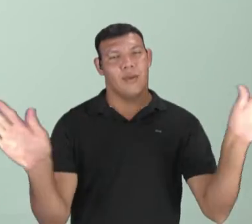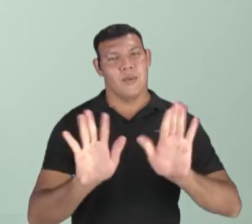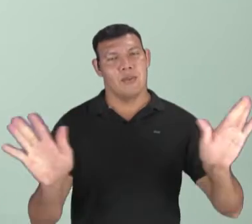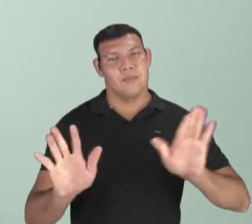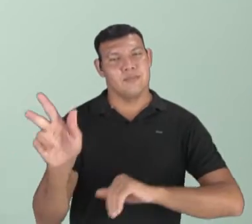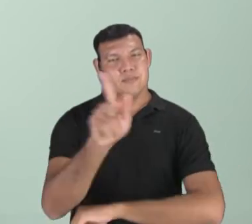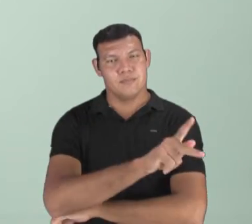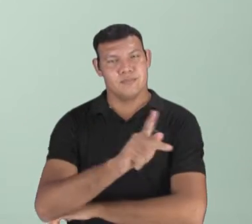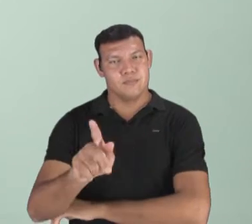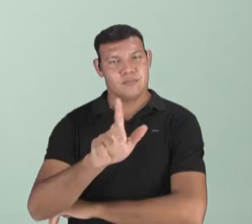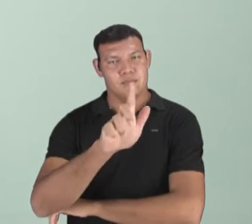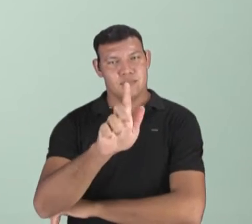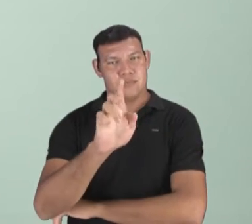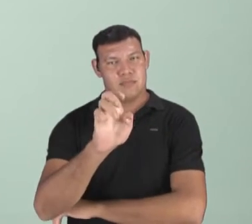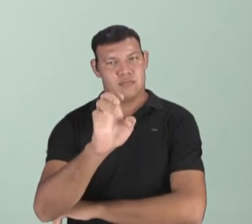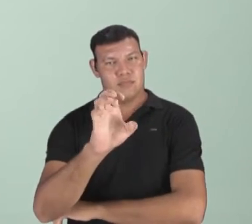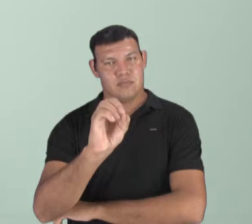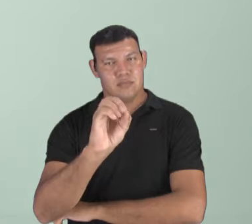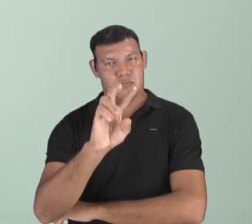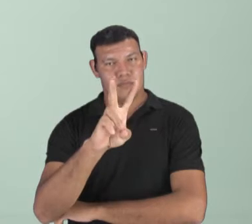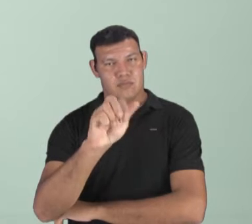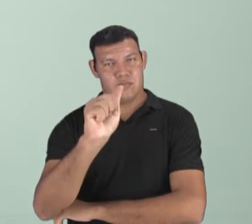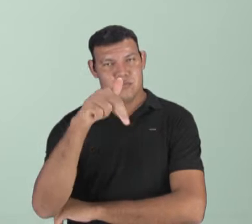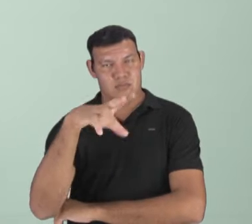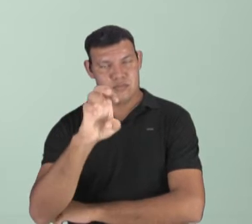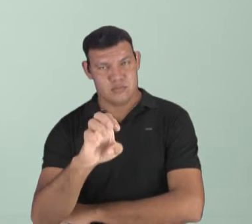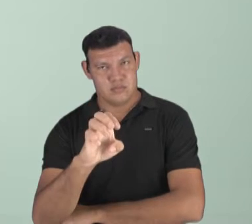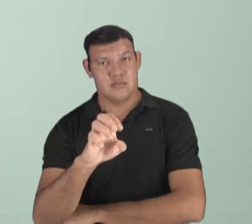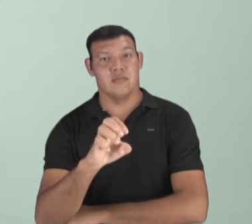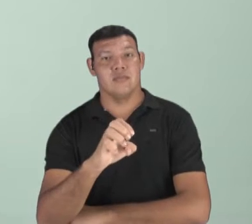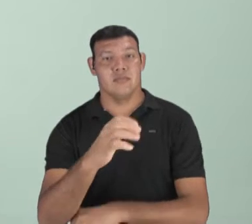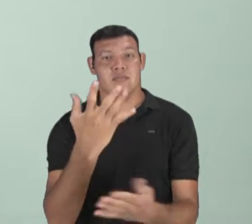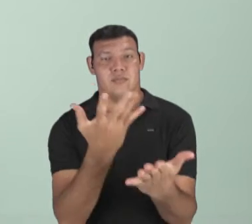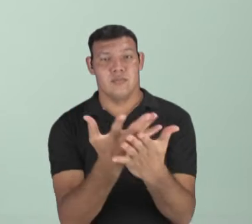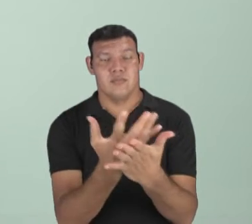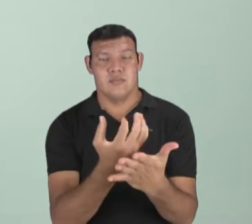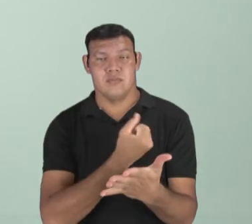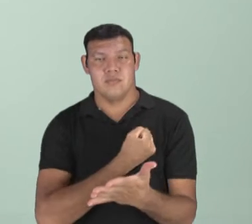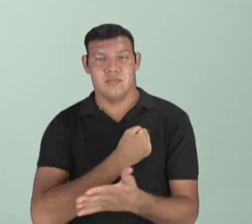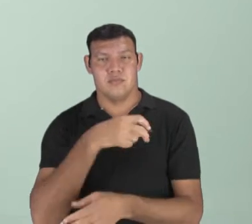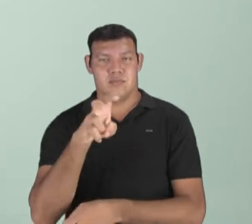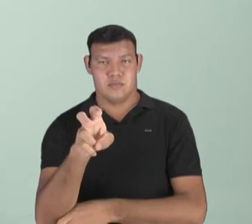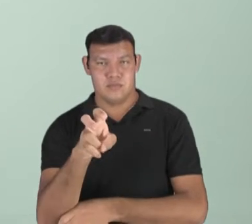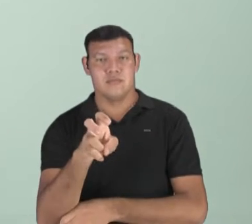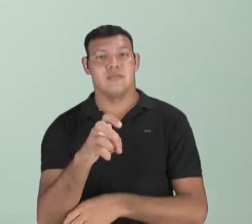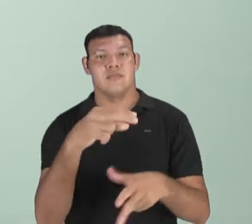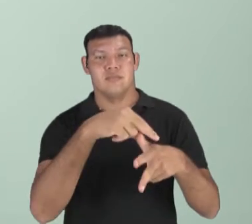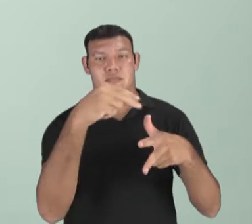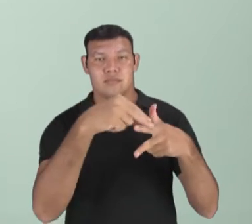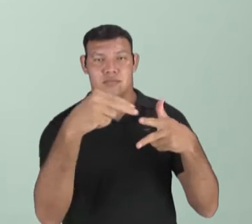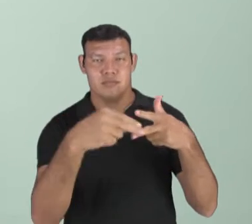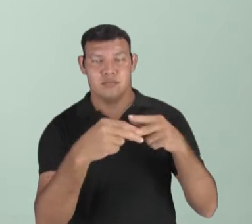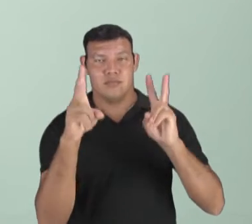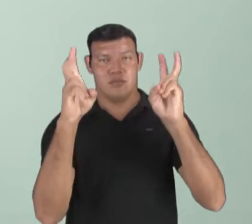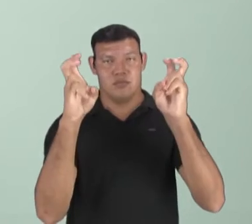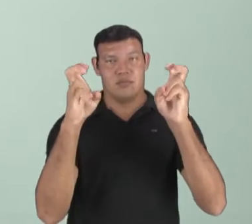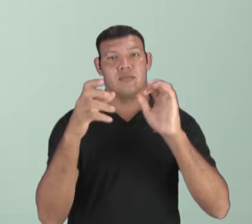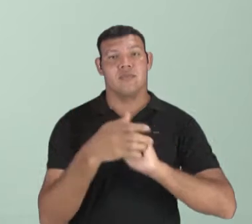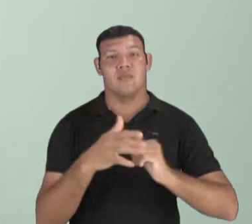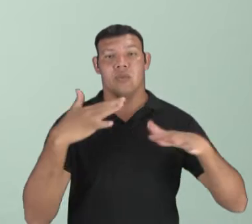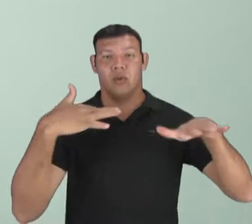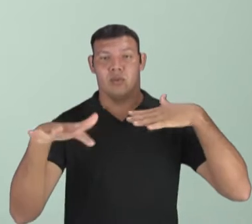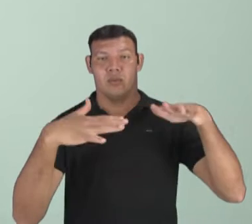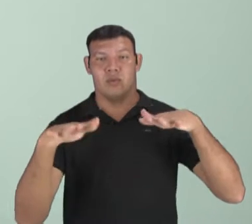Olá, sou o professor Giovanni Lima. Vamos para a quinta aula do pré-ENEM, que fala sobre movimento linear,